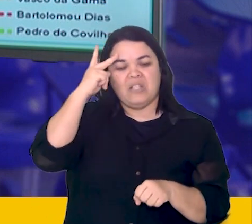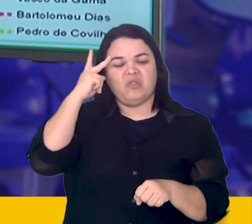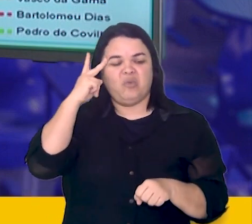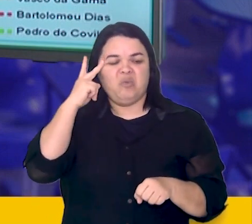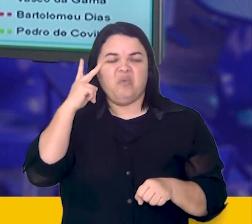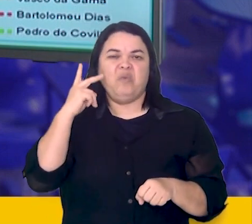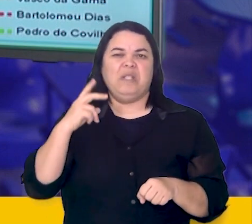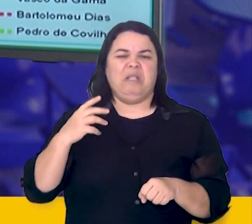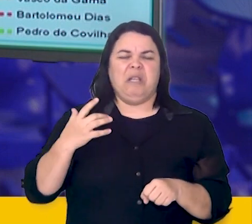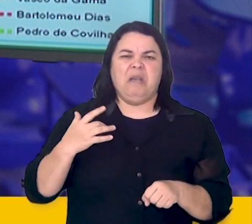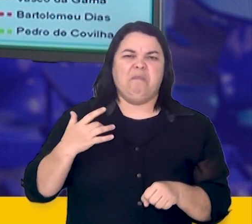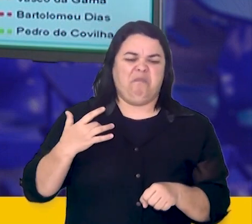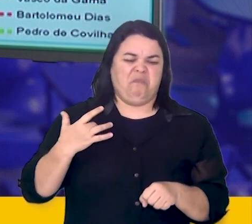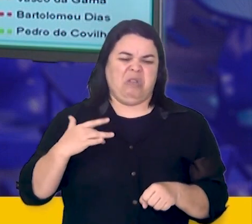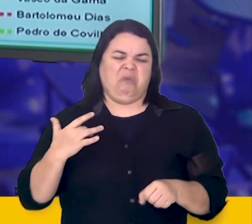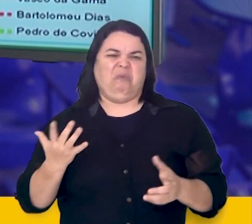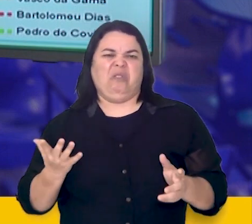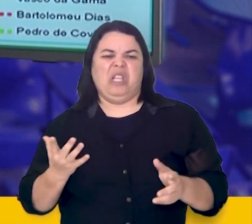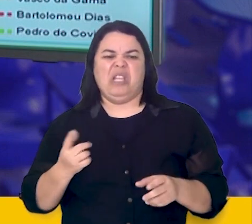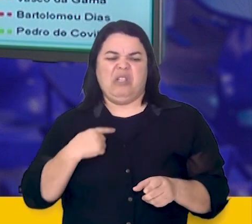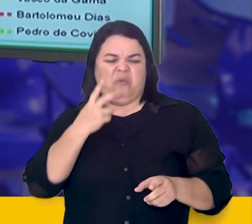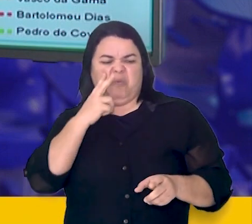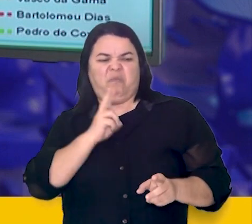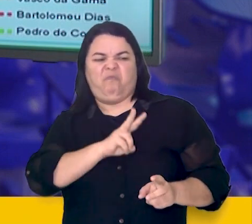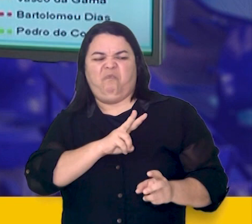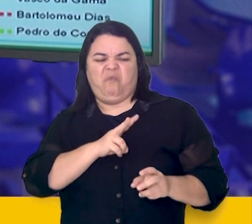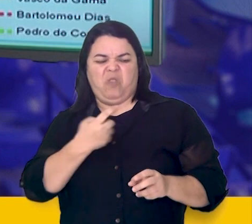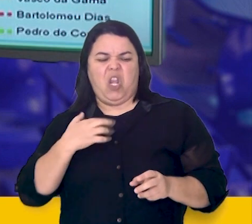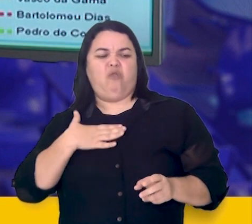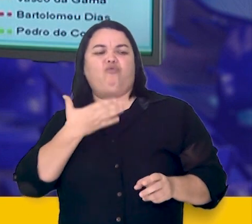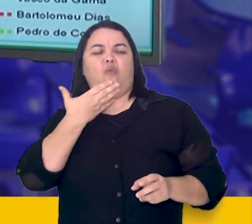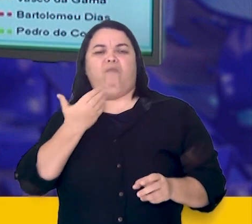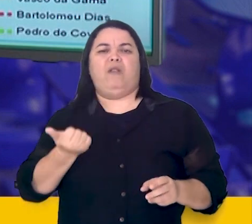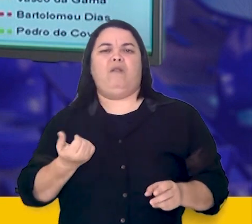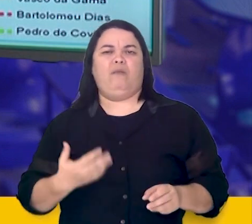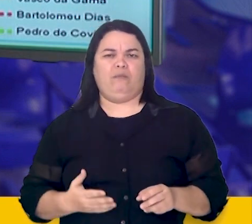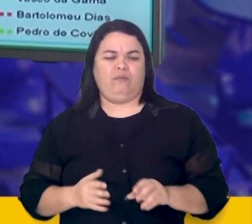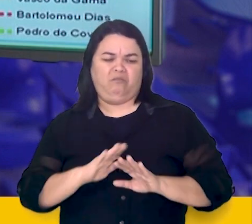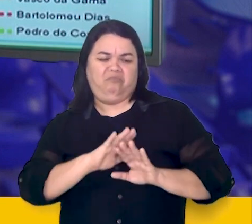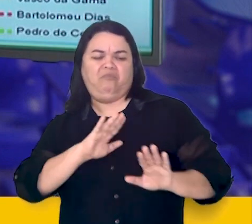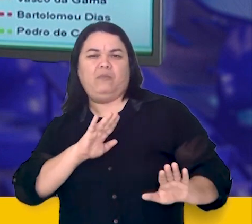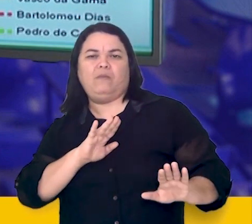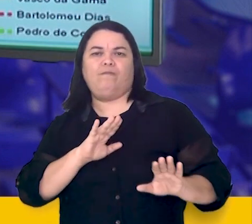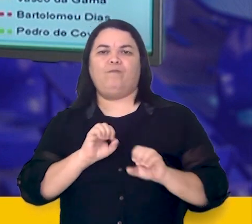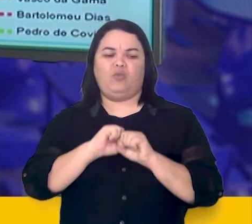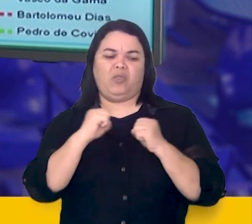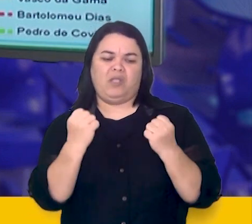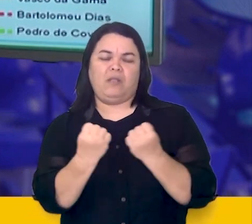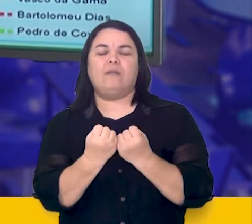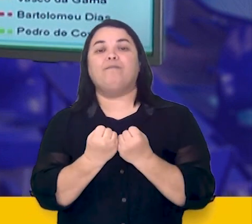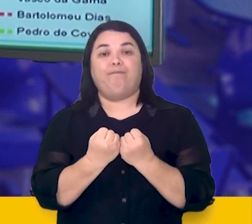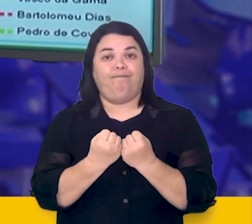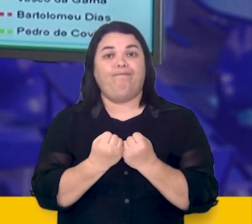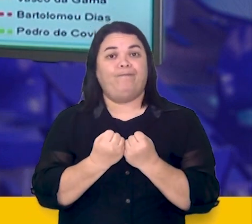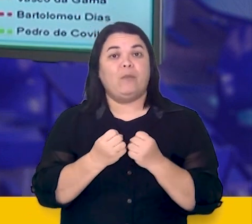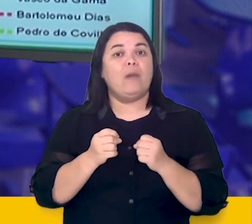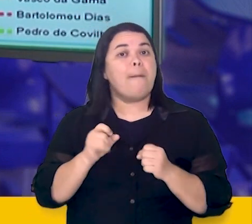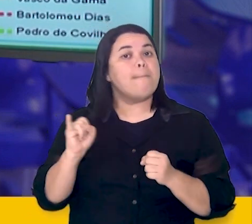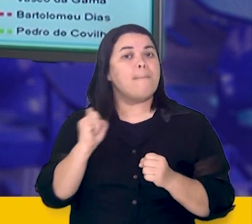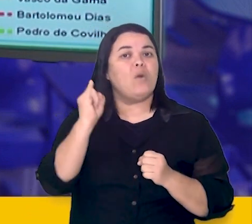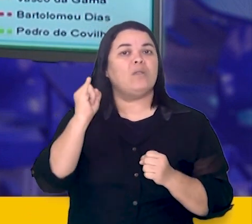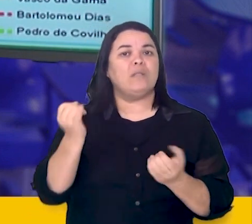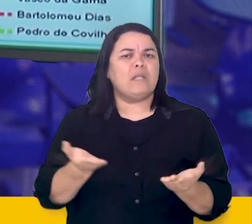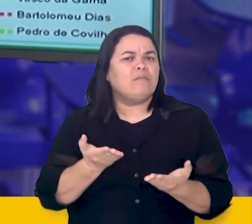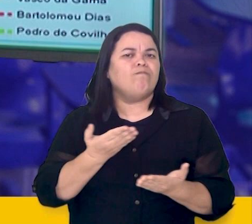questão do racismo e de olhar uma sociedade melhor do que a outra. Então, sempre lembrar esses assuntos é fazer